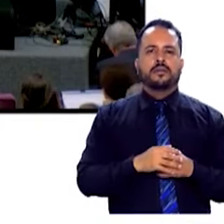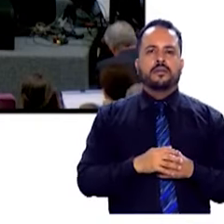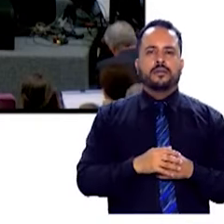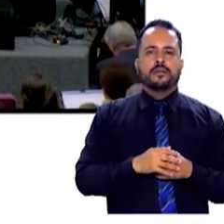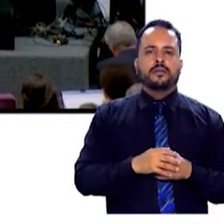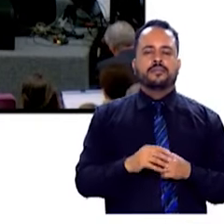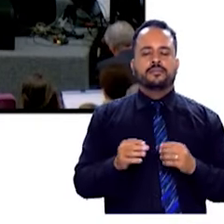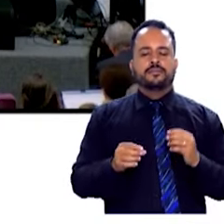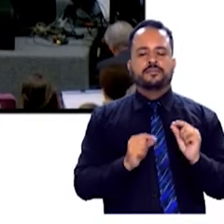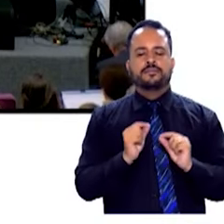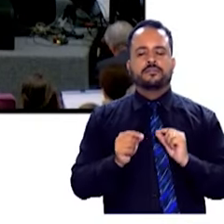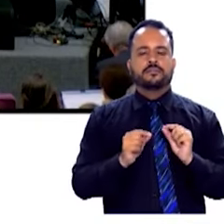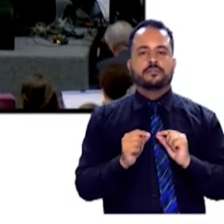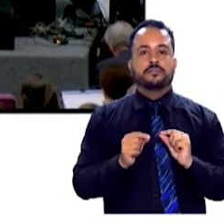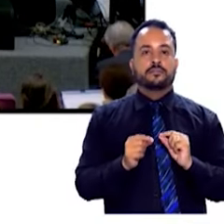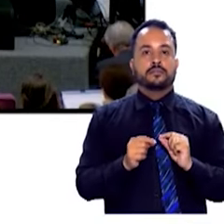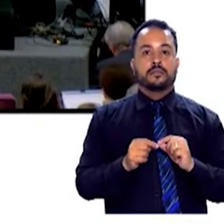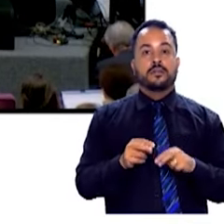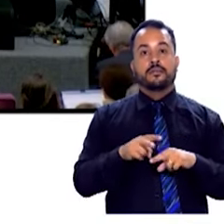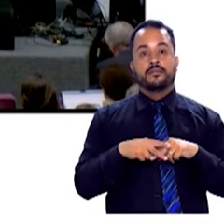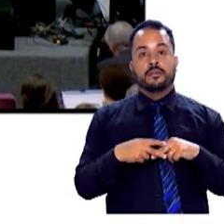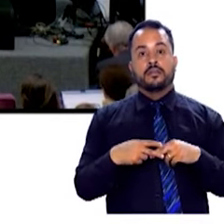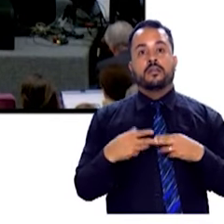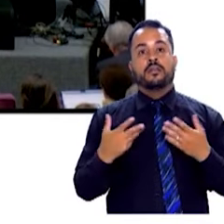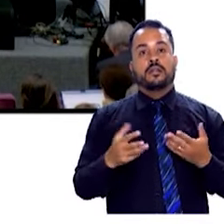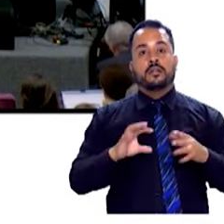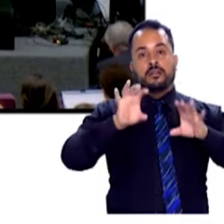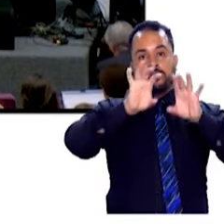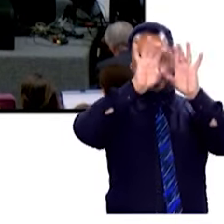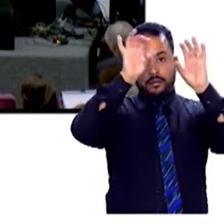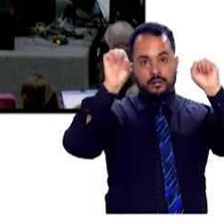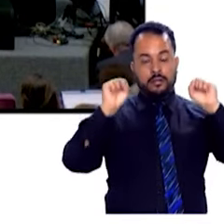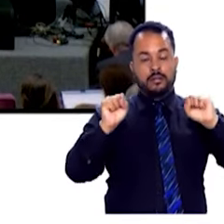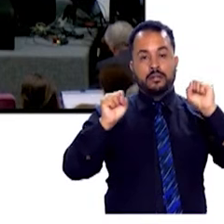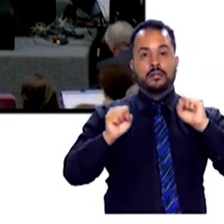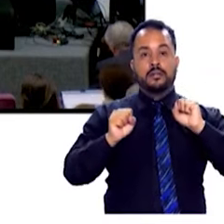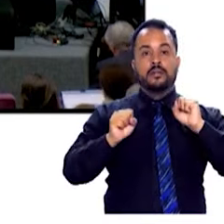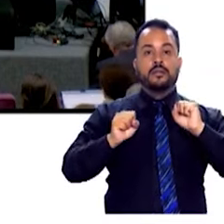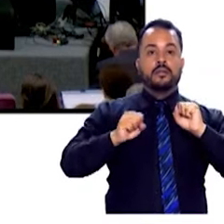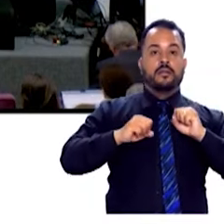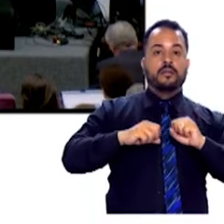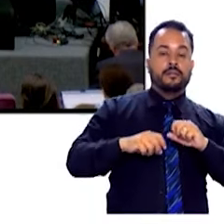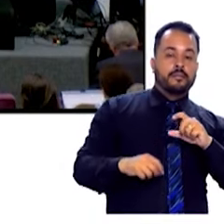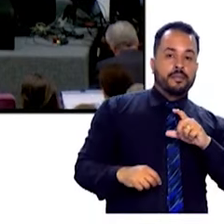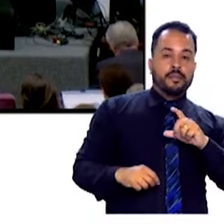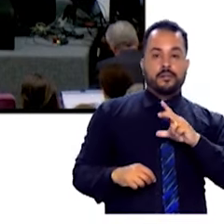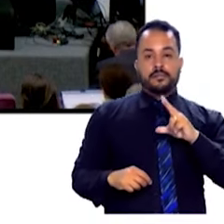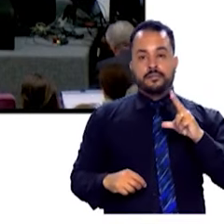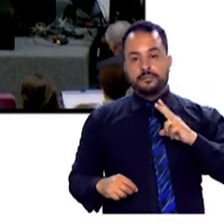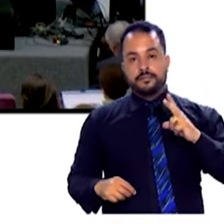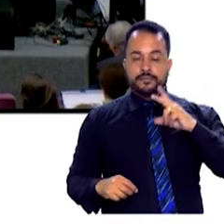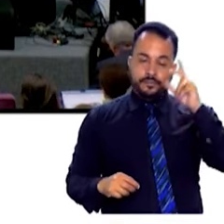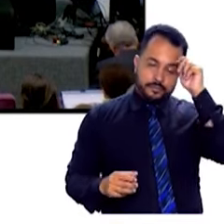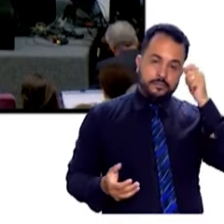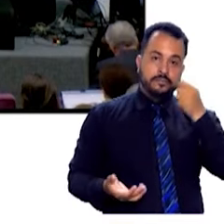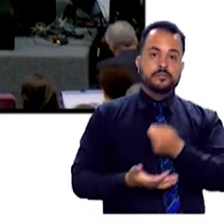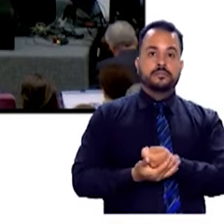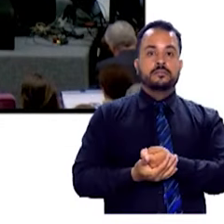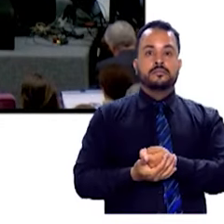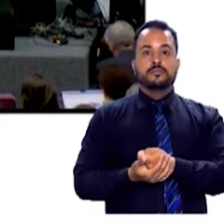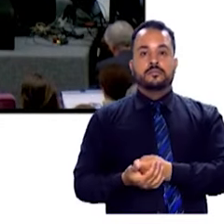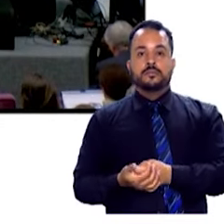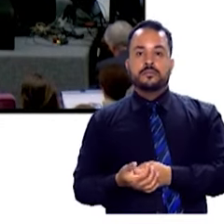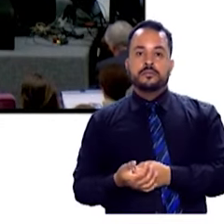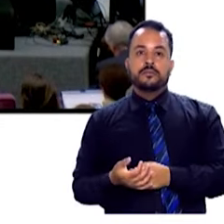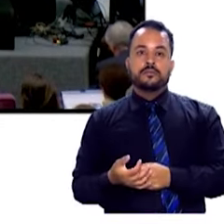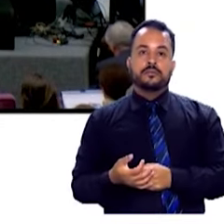eh pois bem para que vocês entendam Como Uma Corte resolvendo casos particulares possa eh decidir o que que é de interesse geral